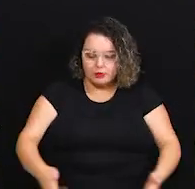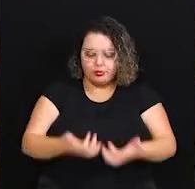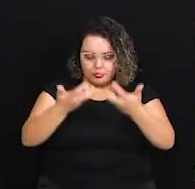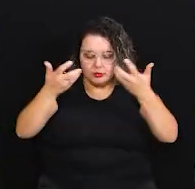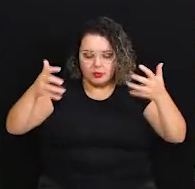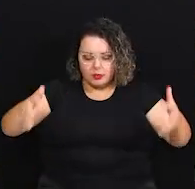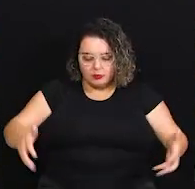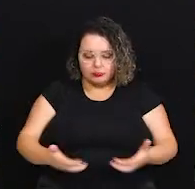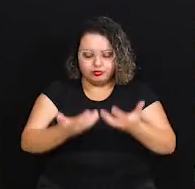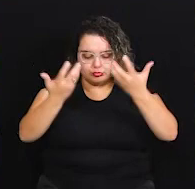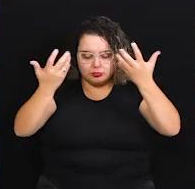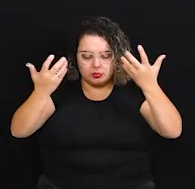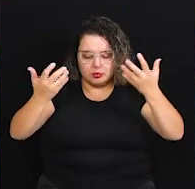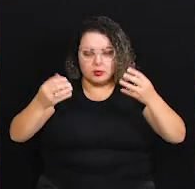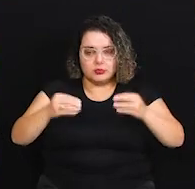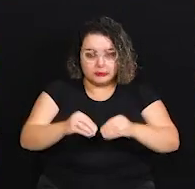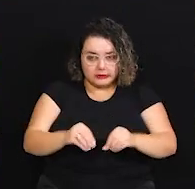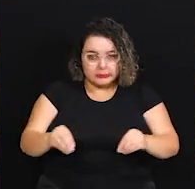novamente,